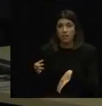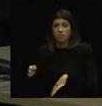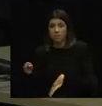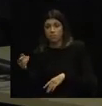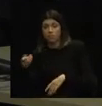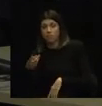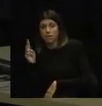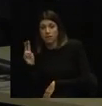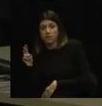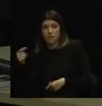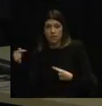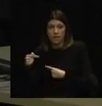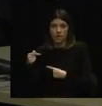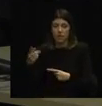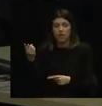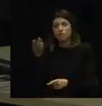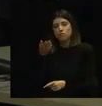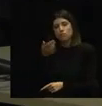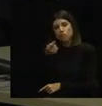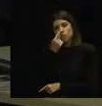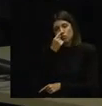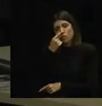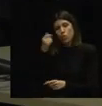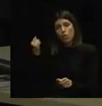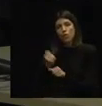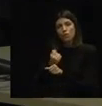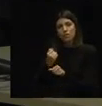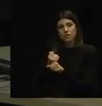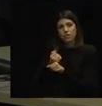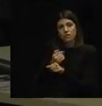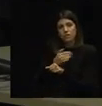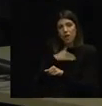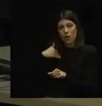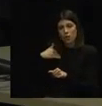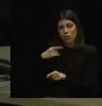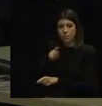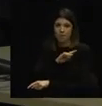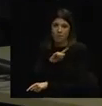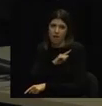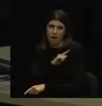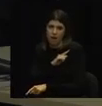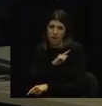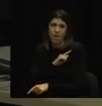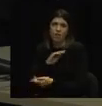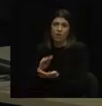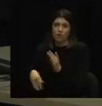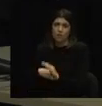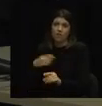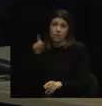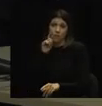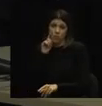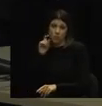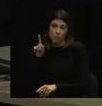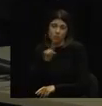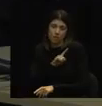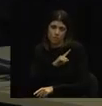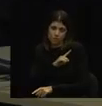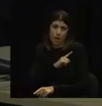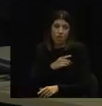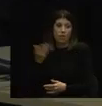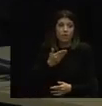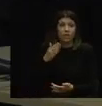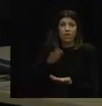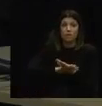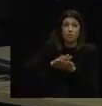os recursos públicos para o sistema privado através da contratação de serviços de saúde privados e de seguros. O que é um